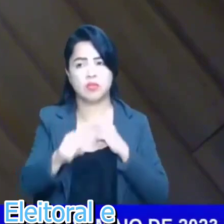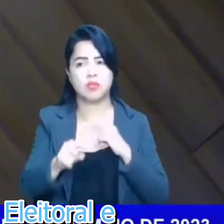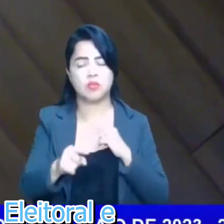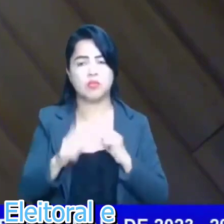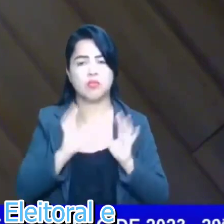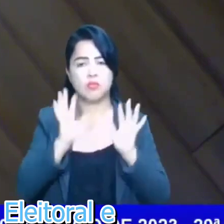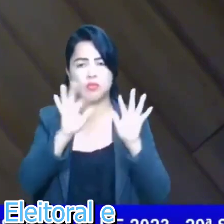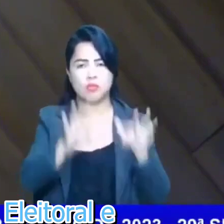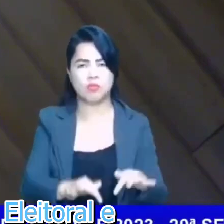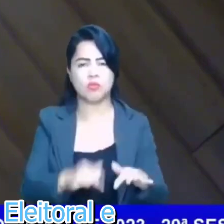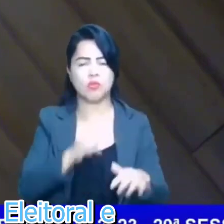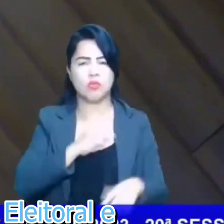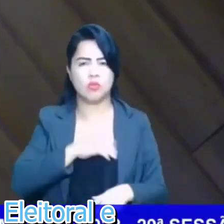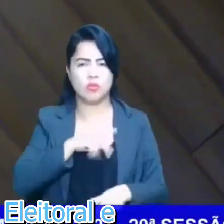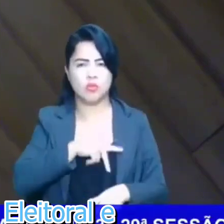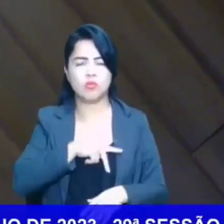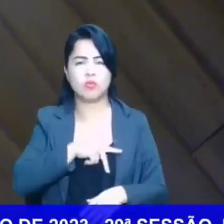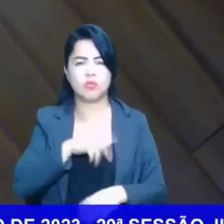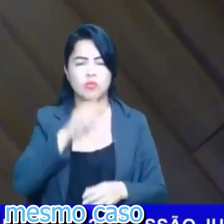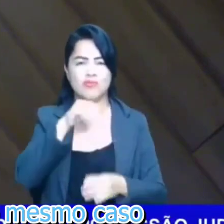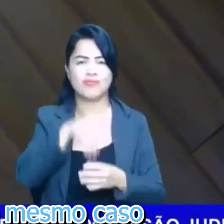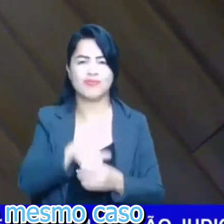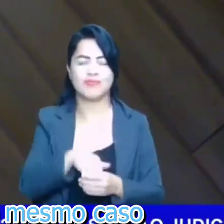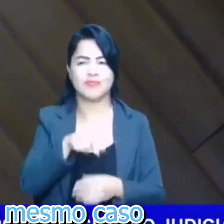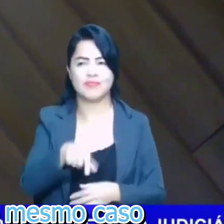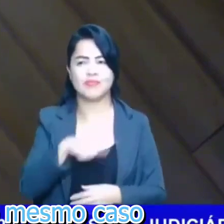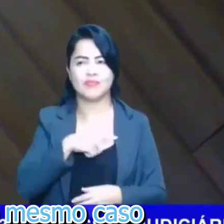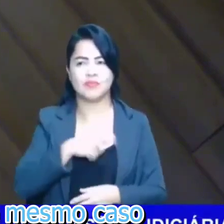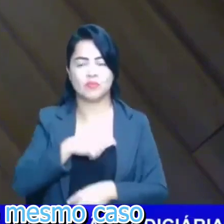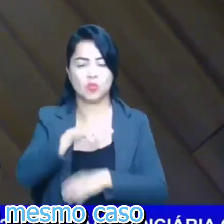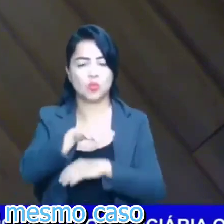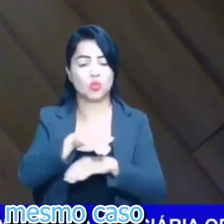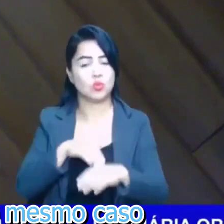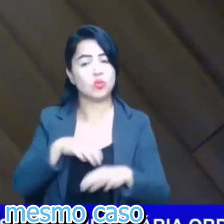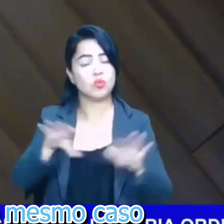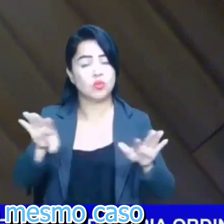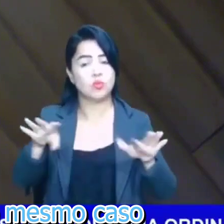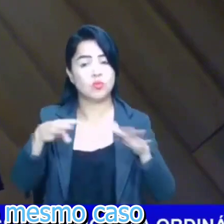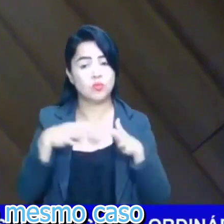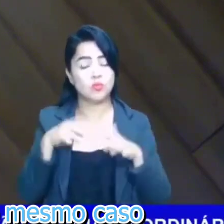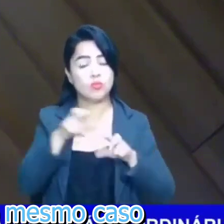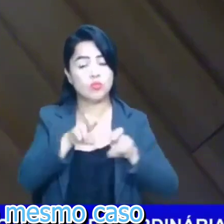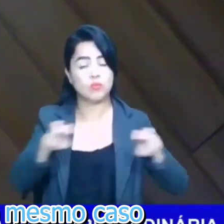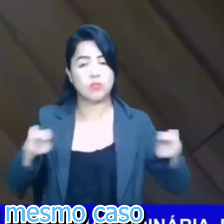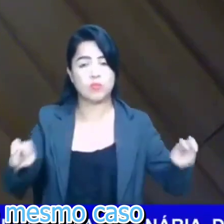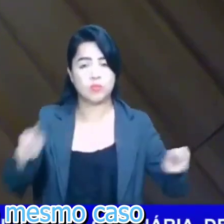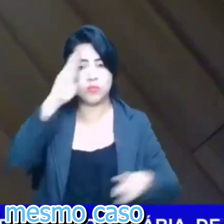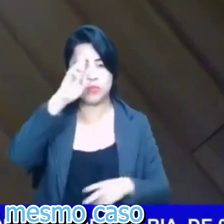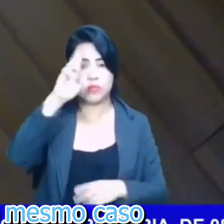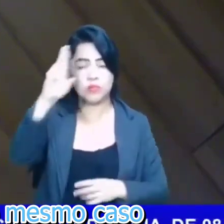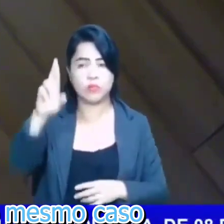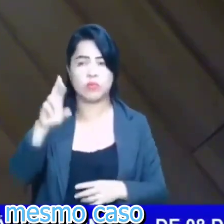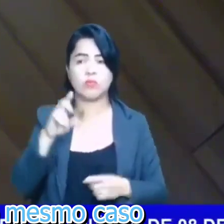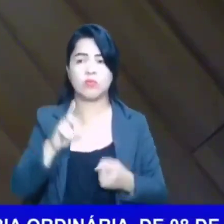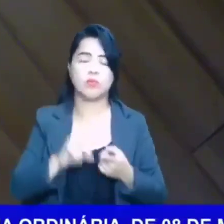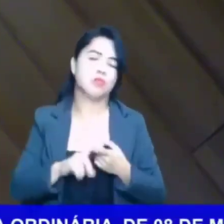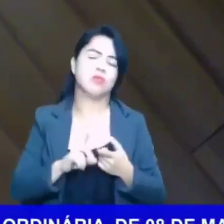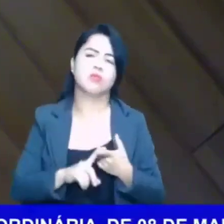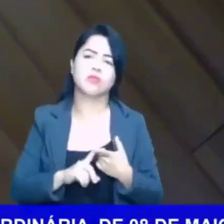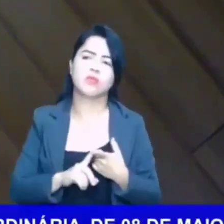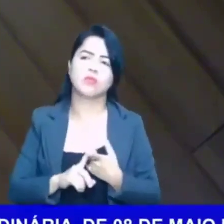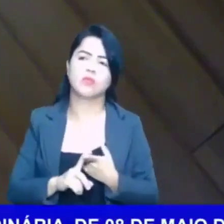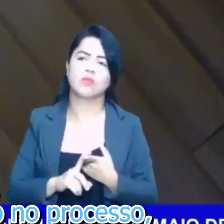parecer conclusivo do Ministério Público Eleitoral, e aqui eu chamo a atenção de Vossas Excelências, que para o mesmo